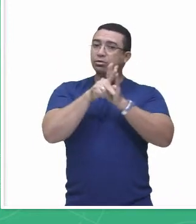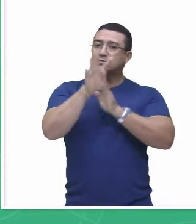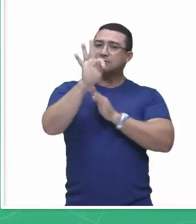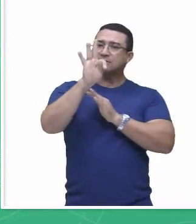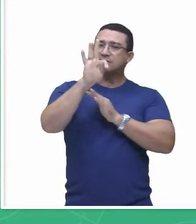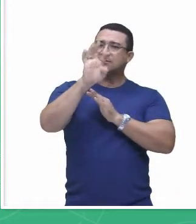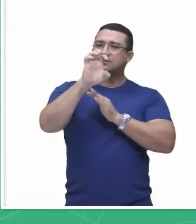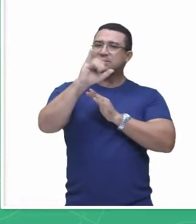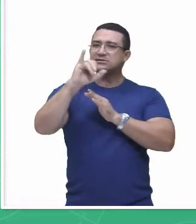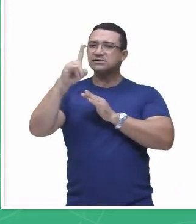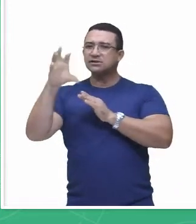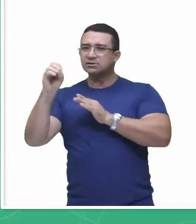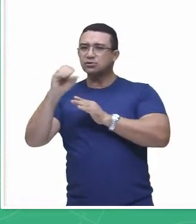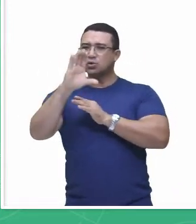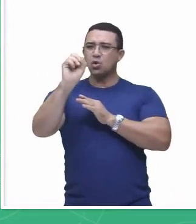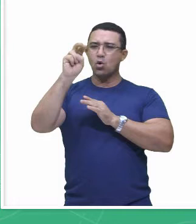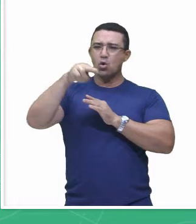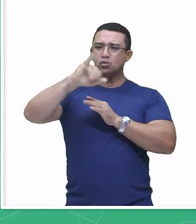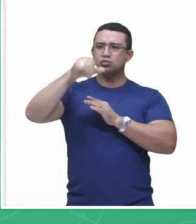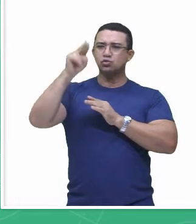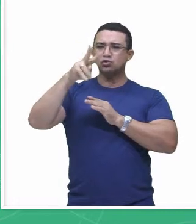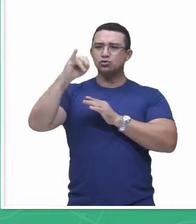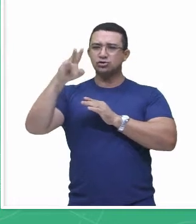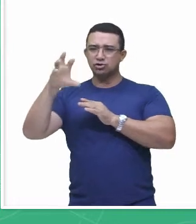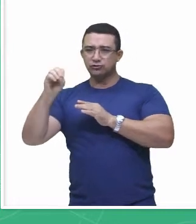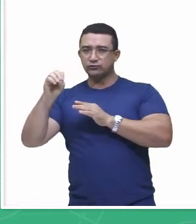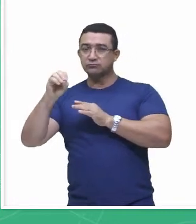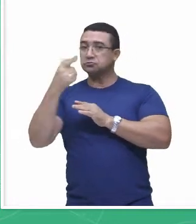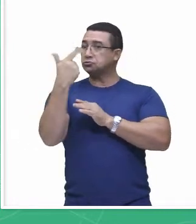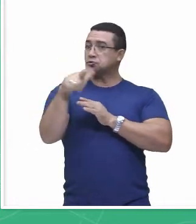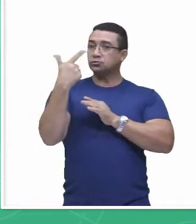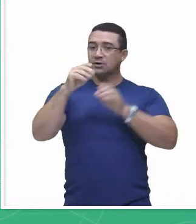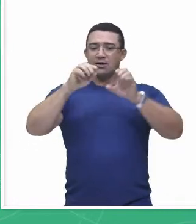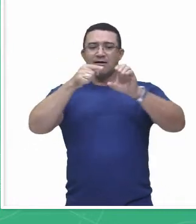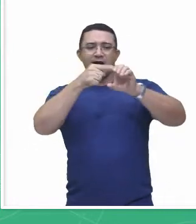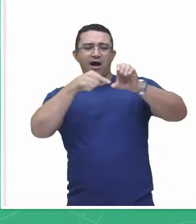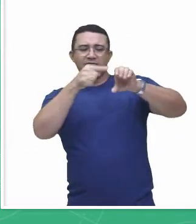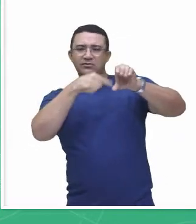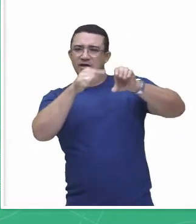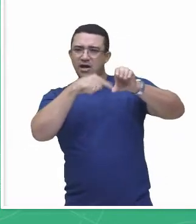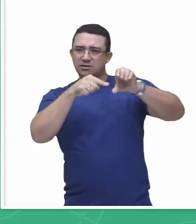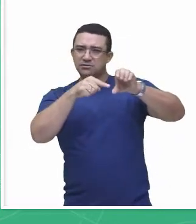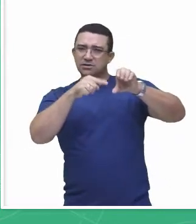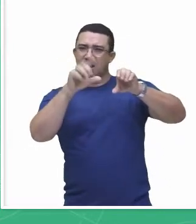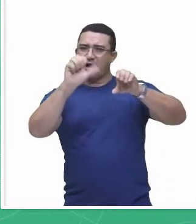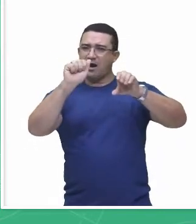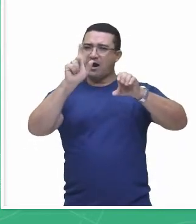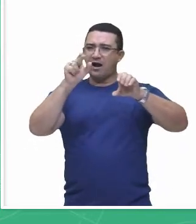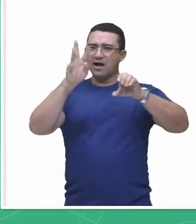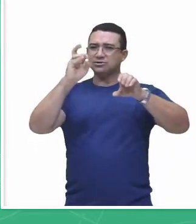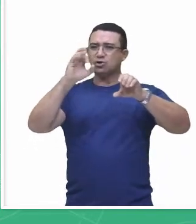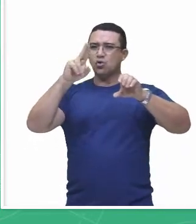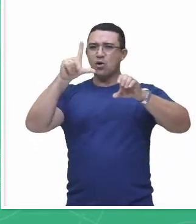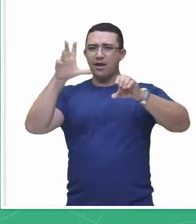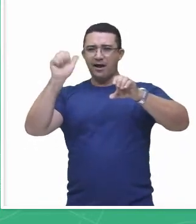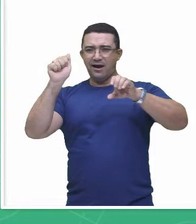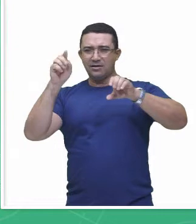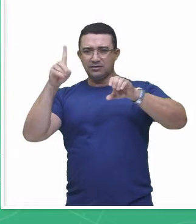e não apresentar cavidade articular. Pelas características